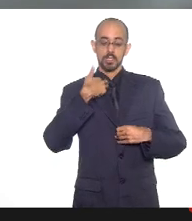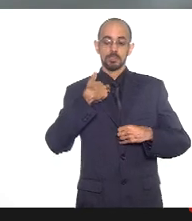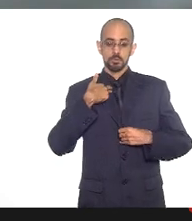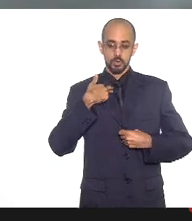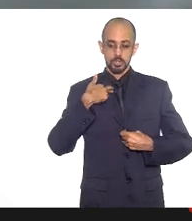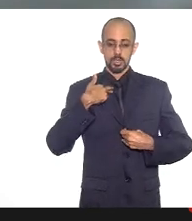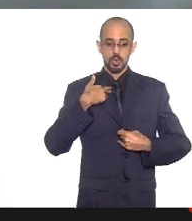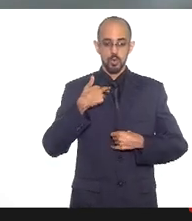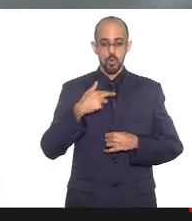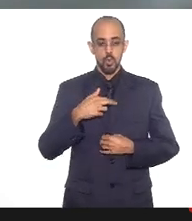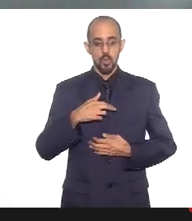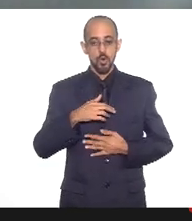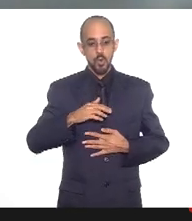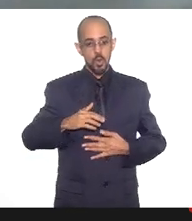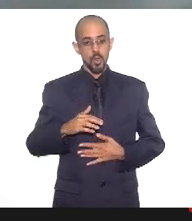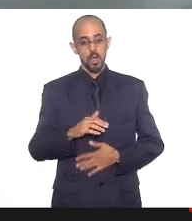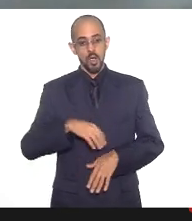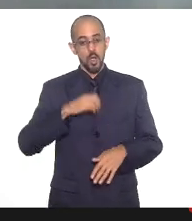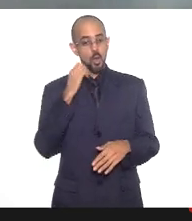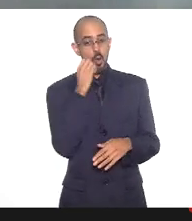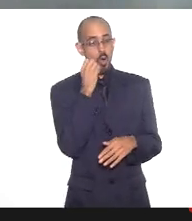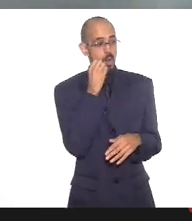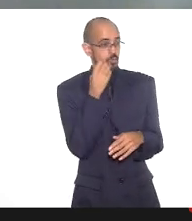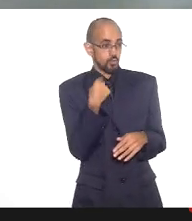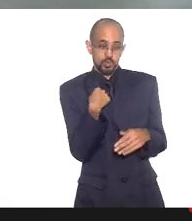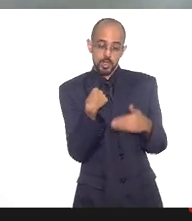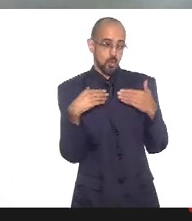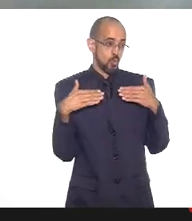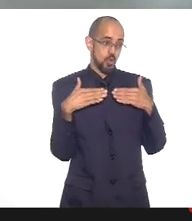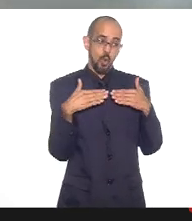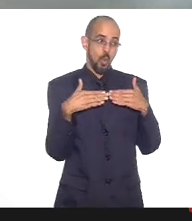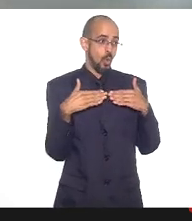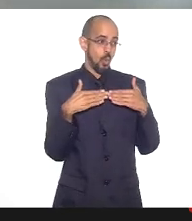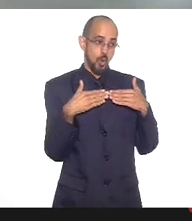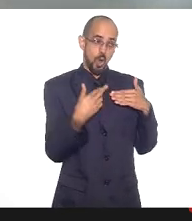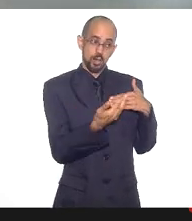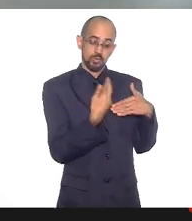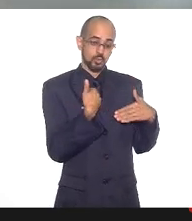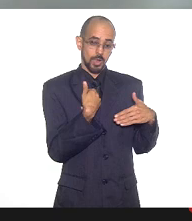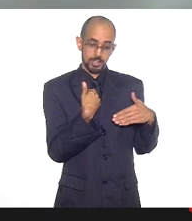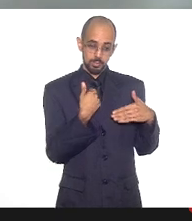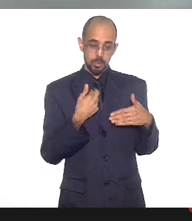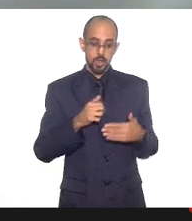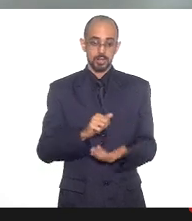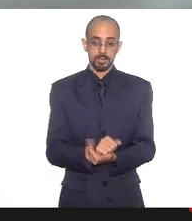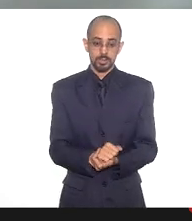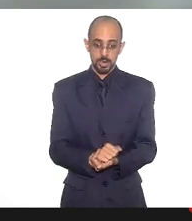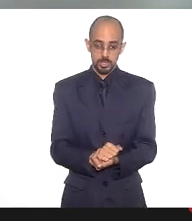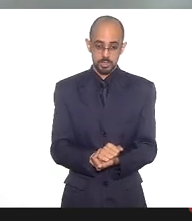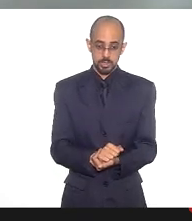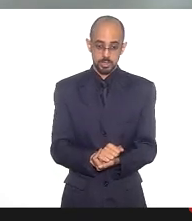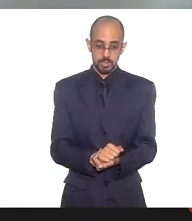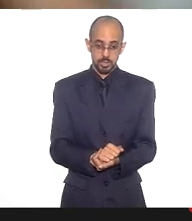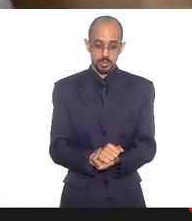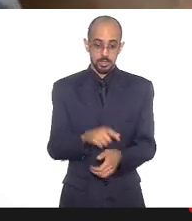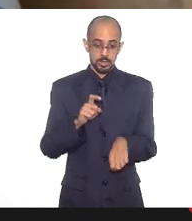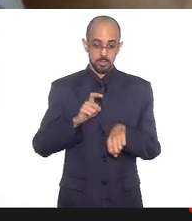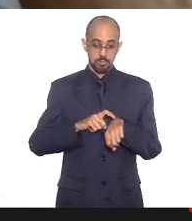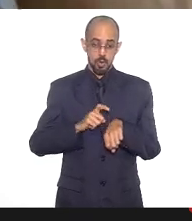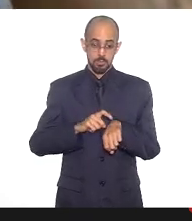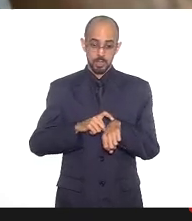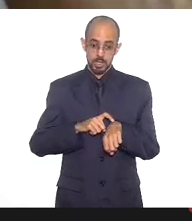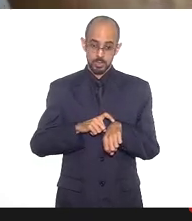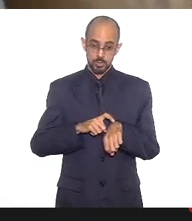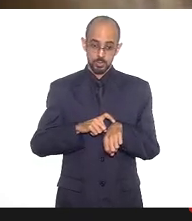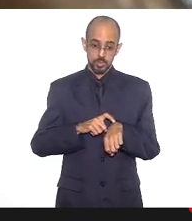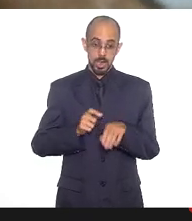Eu, evidentemente, não concordo com a sua resposta. Já desde esse momento, antes de